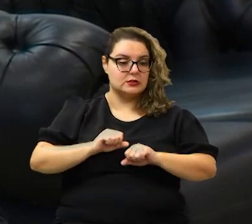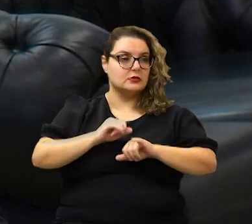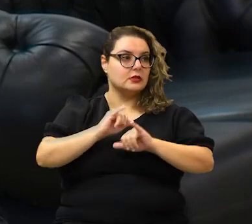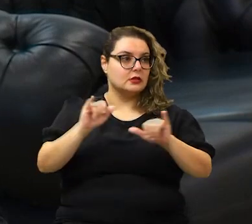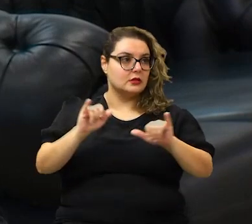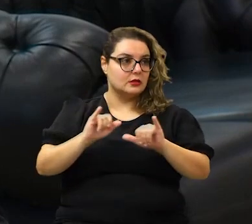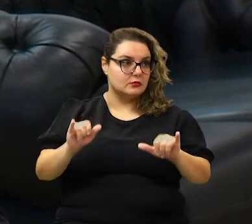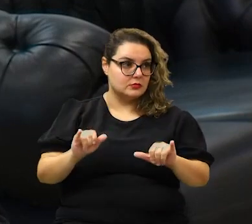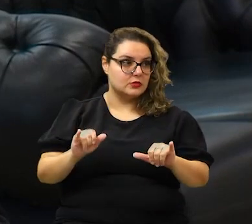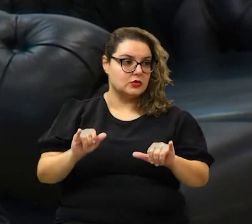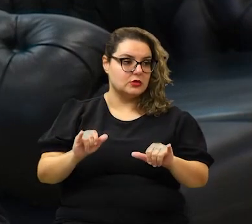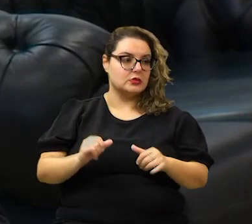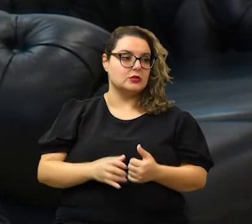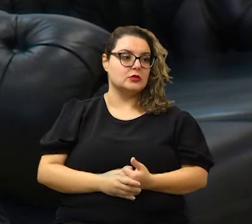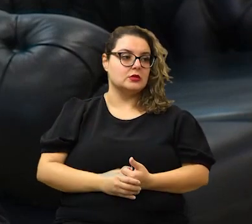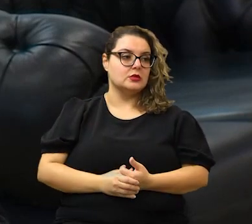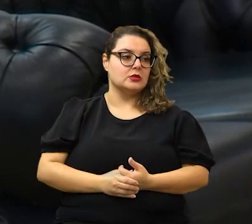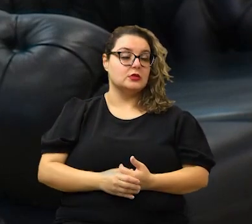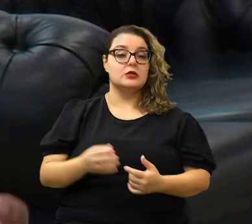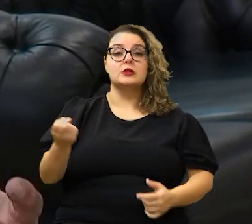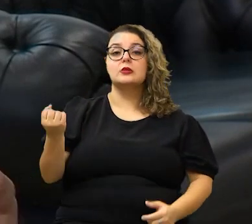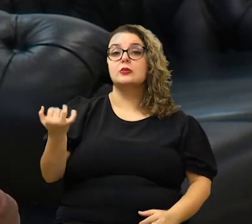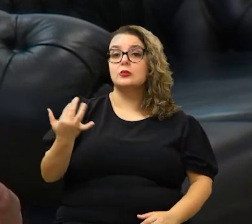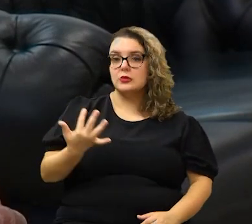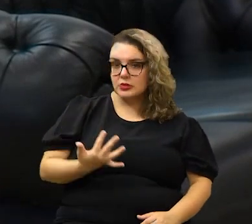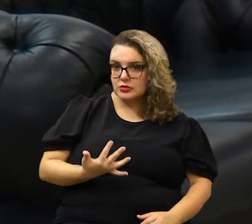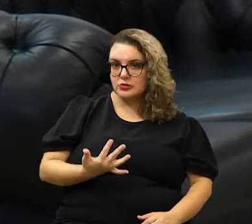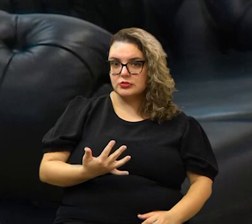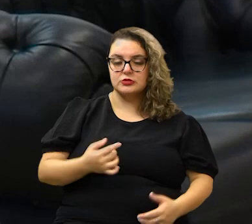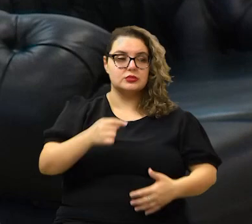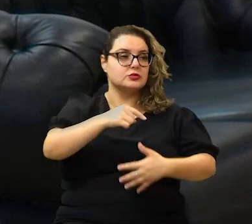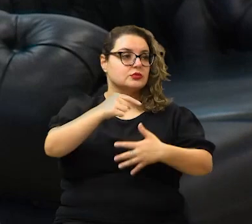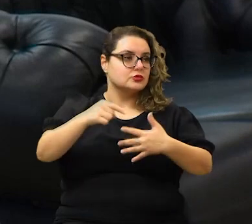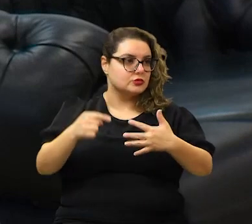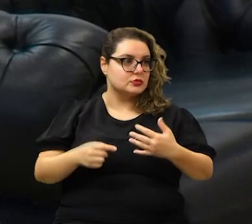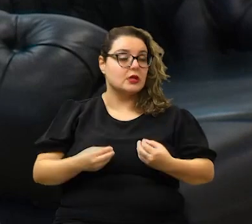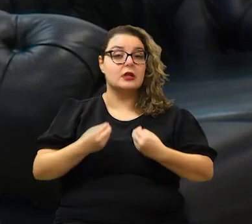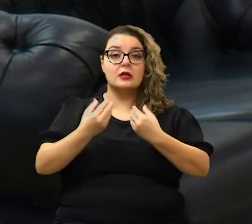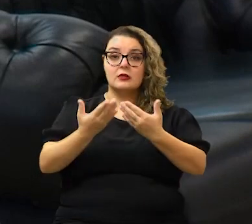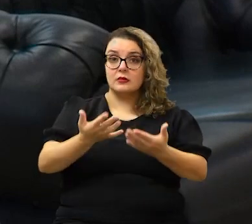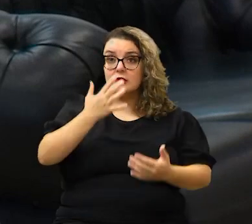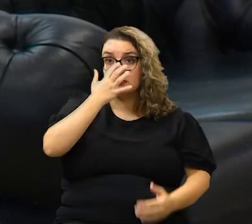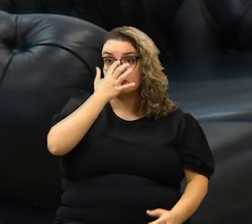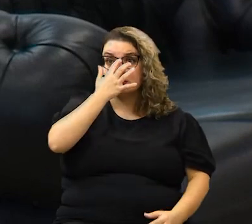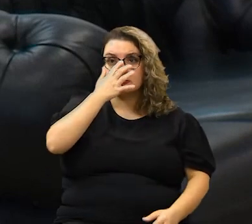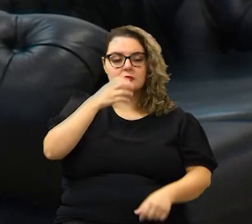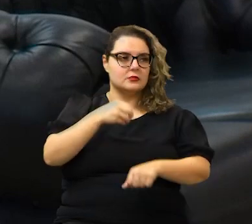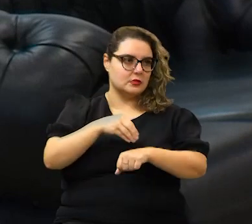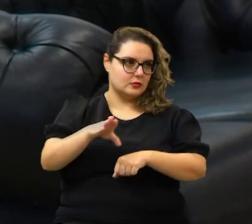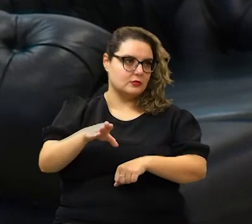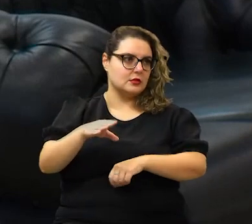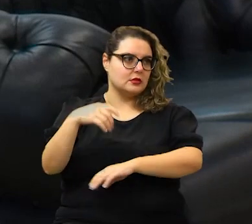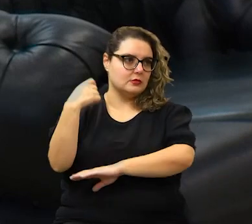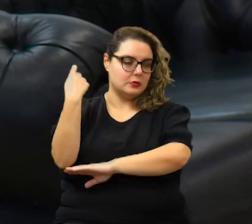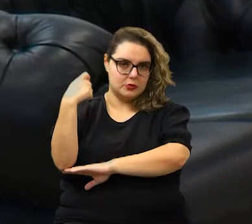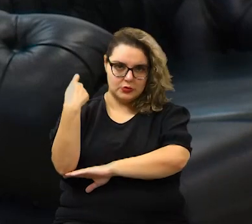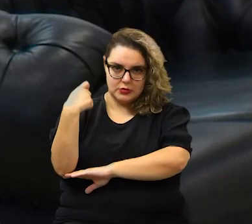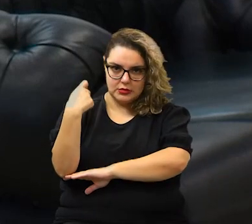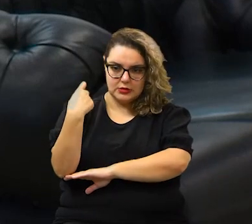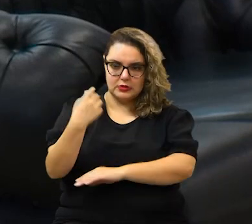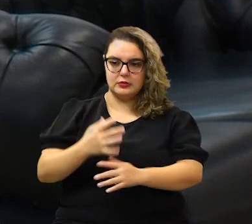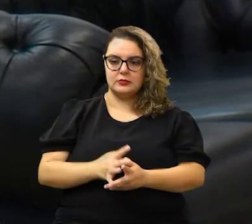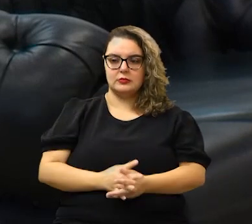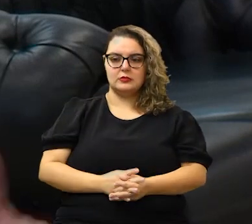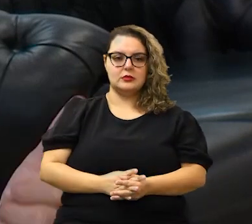à campanha e a quantidade de itens que trouxeram para serem encaminhados lá para o Rio Grande do